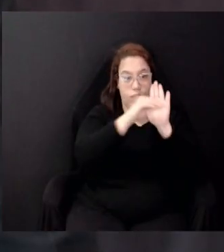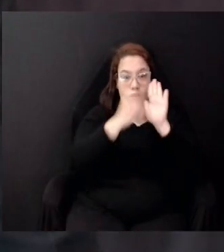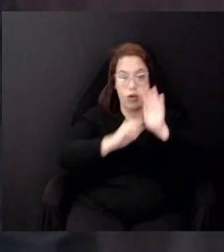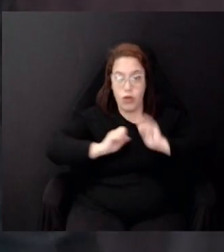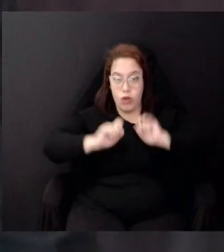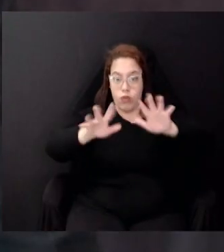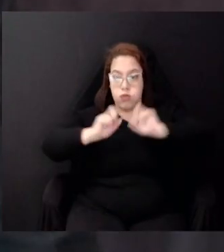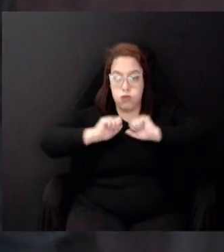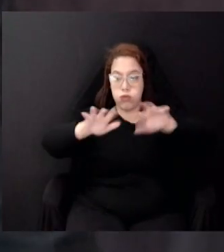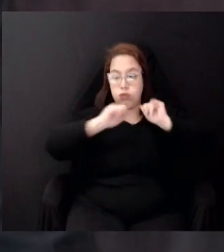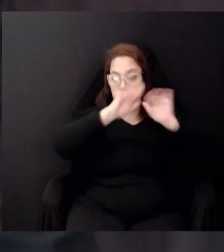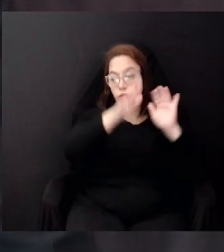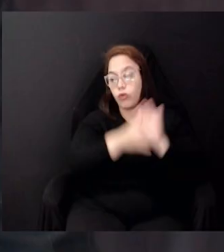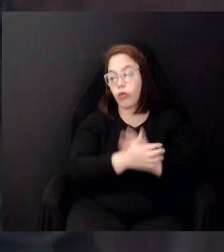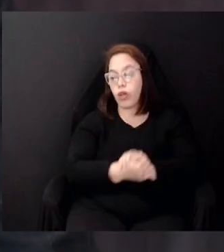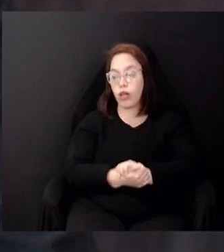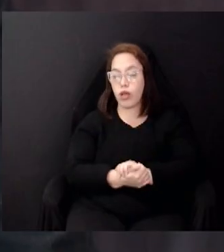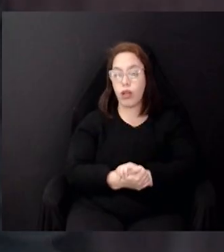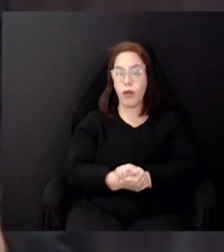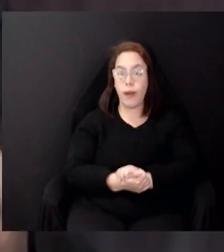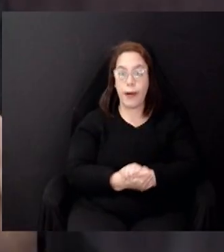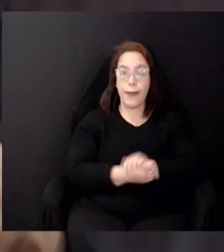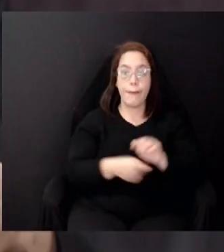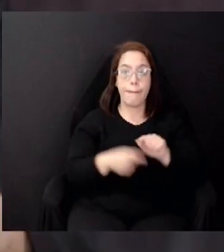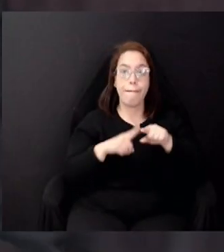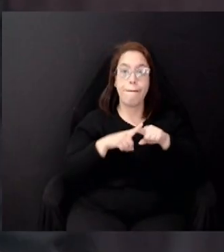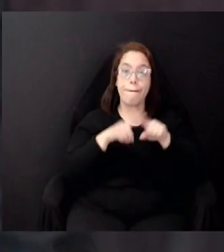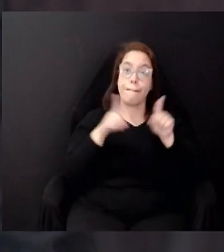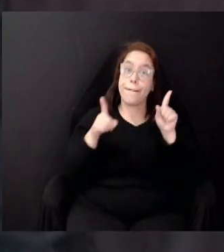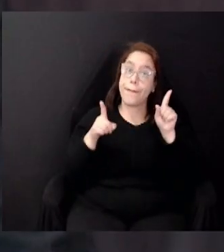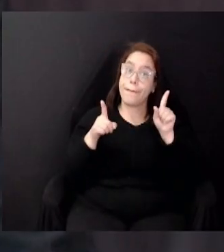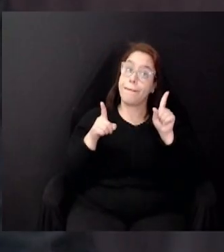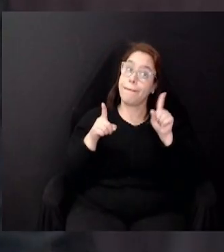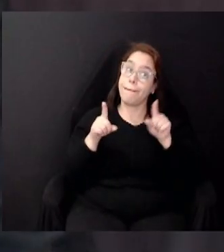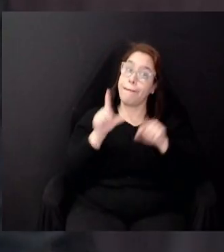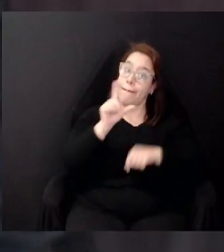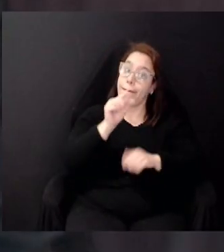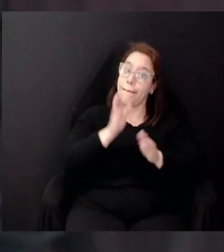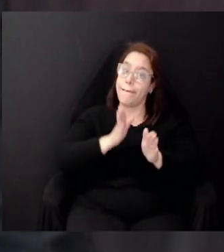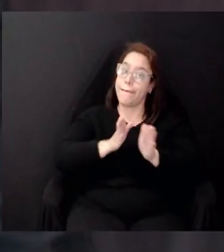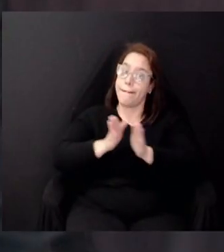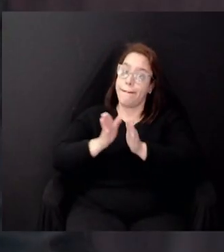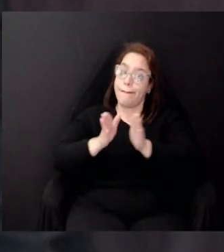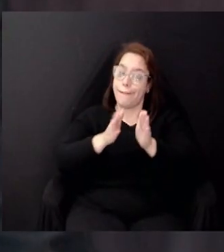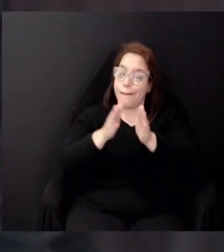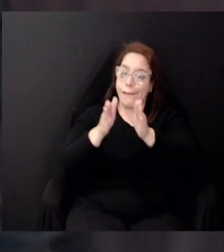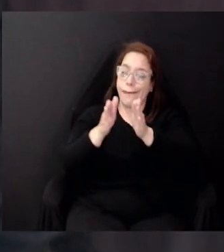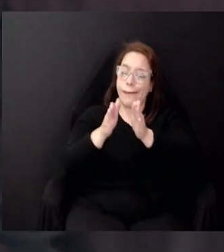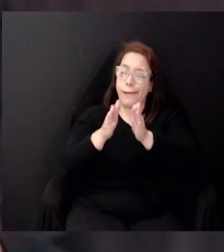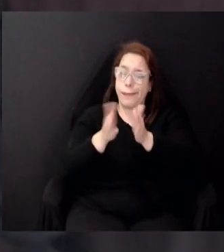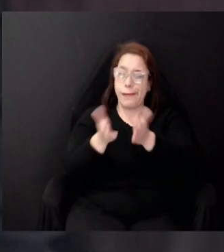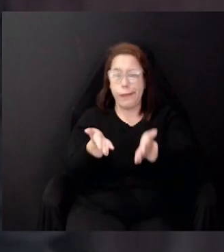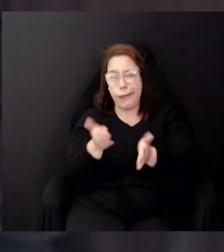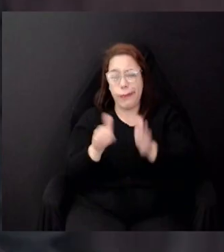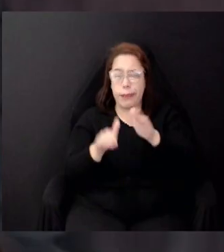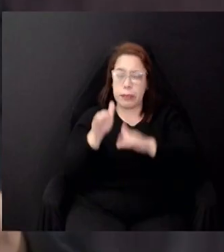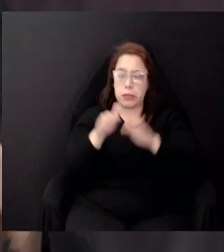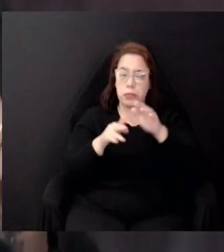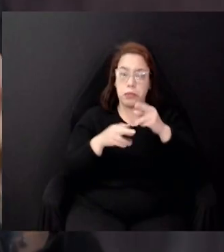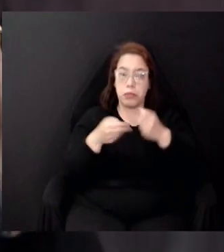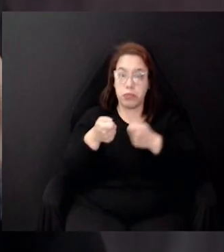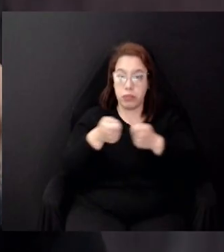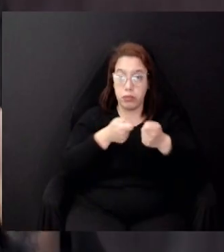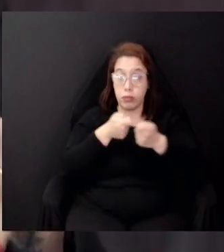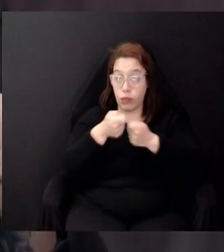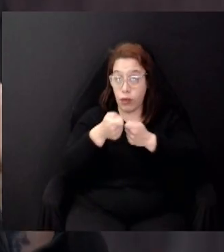postados, mas ainda a gente tem um caminho para que haja aí uma regulamentação um pouco mais